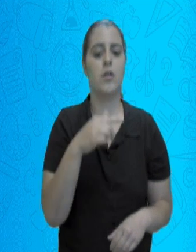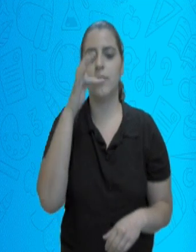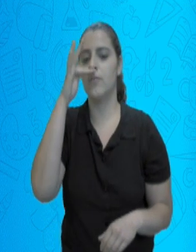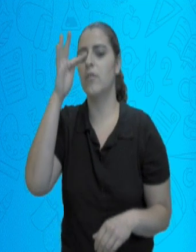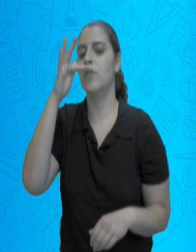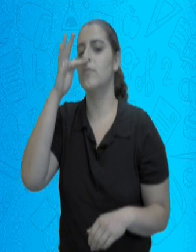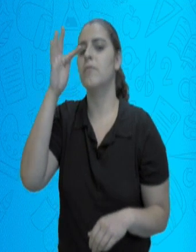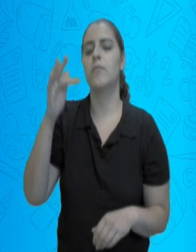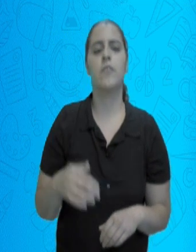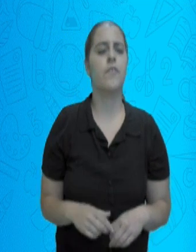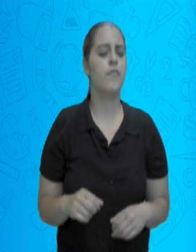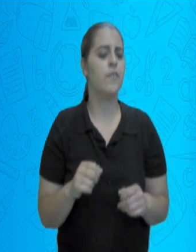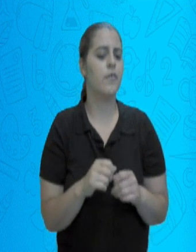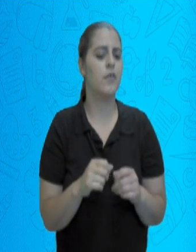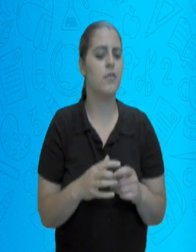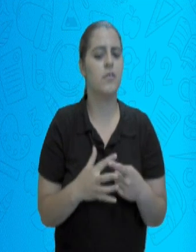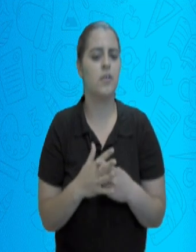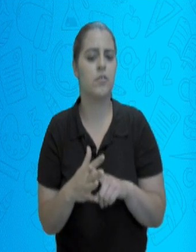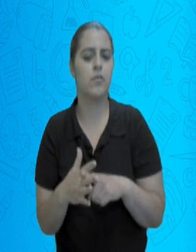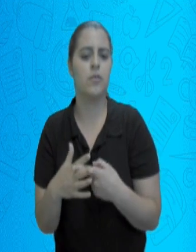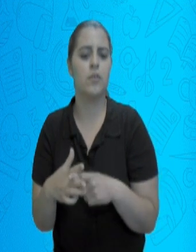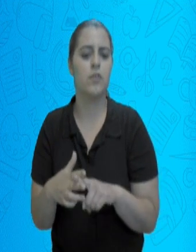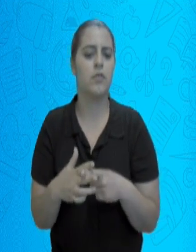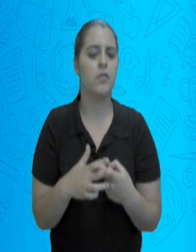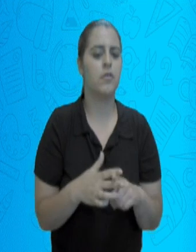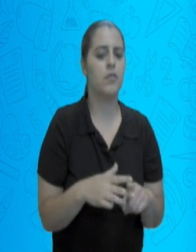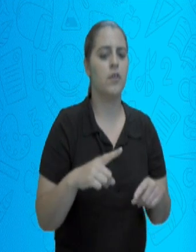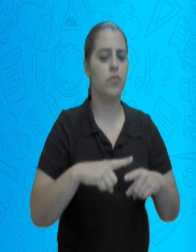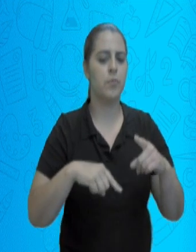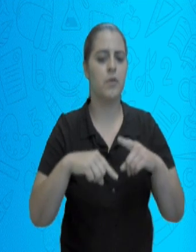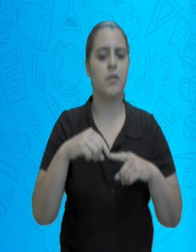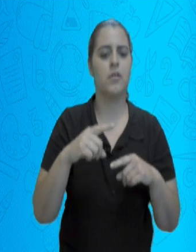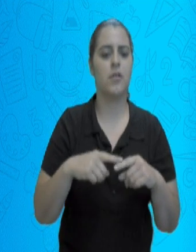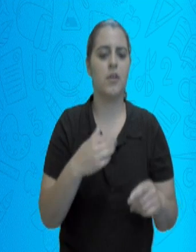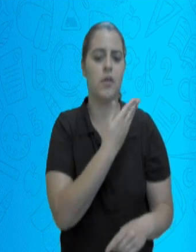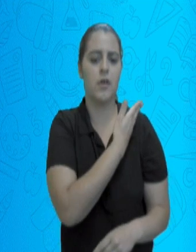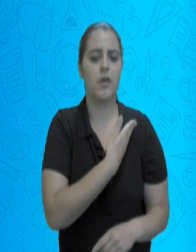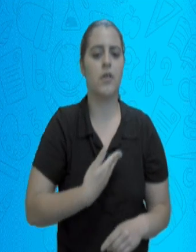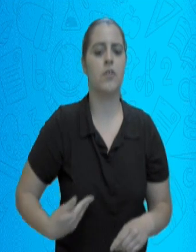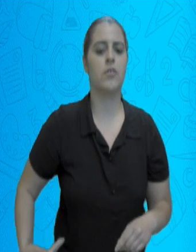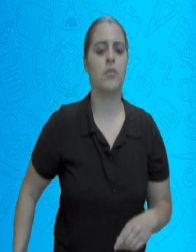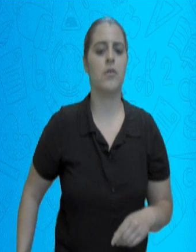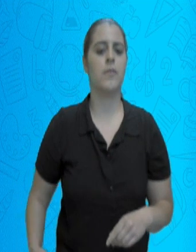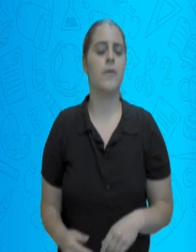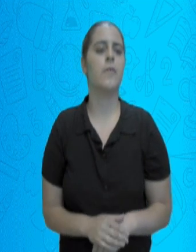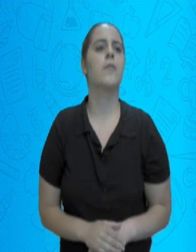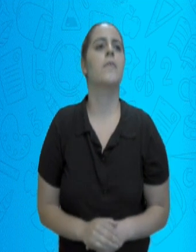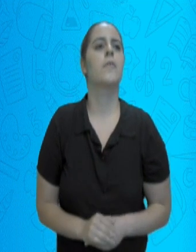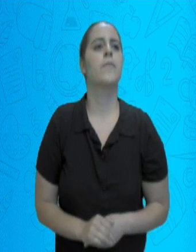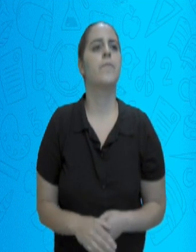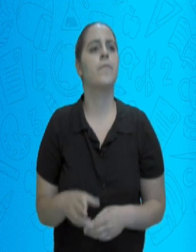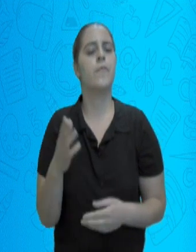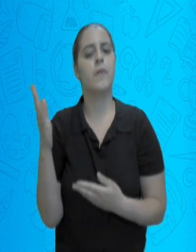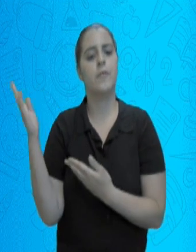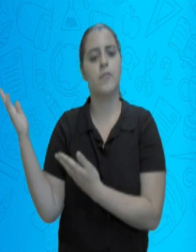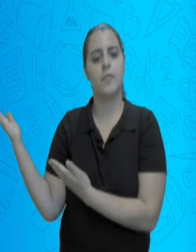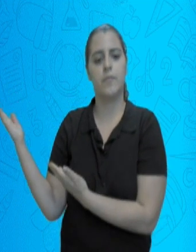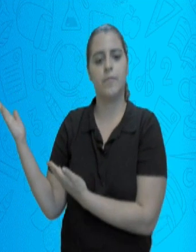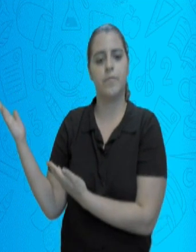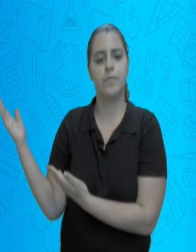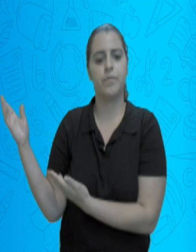das praças, fazendo a manutenção de equipamentos que fazem parte dessas praças. Olha lá, a gente tem aqui